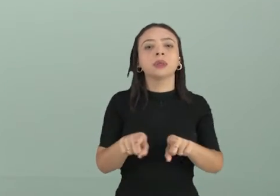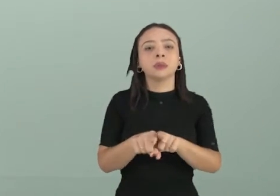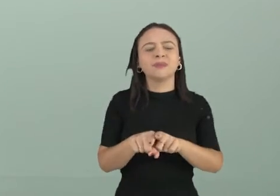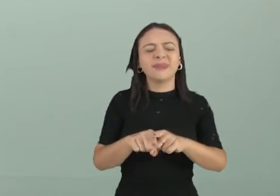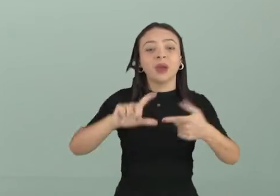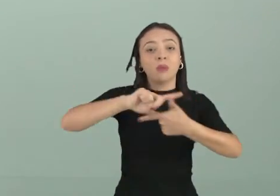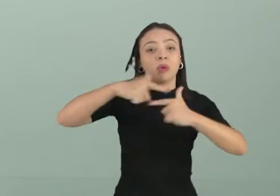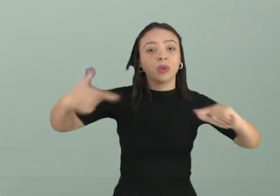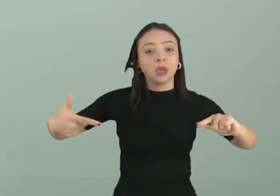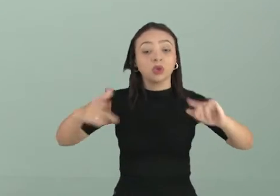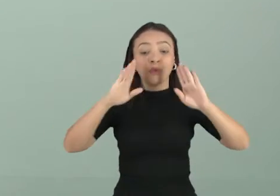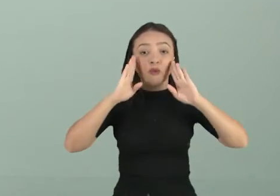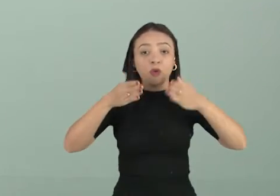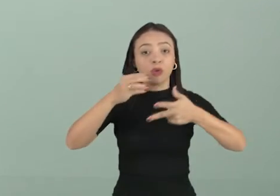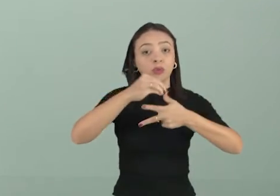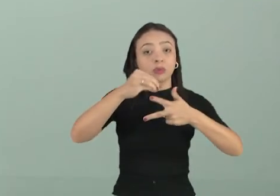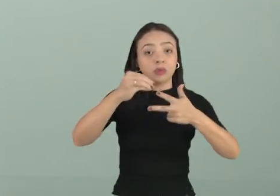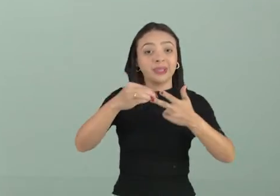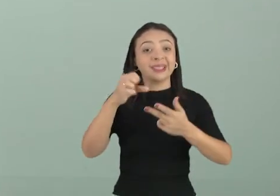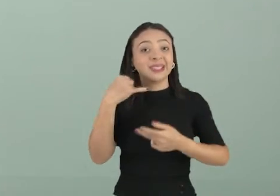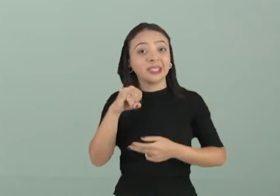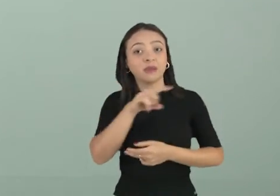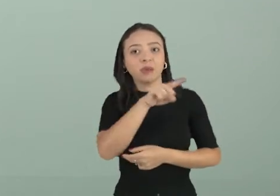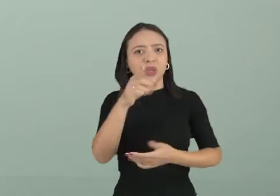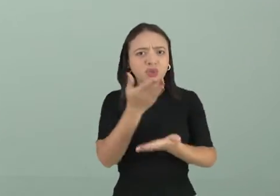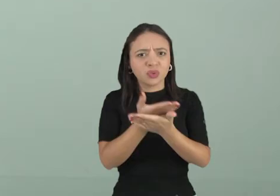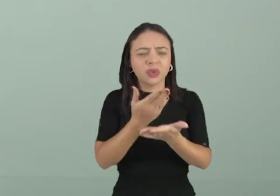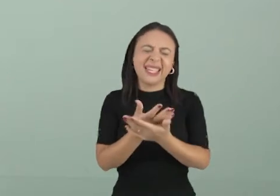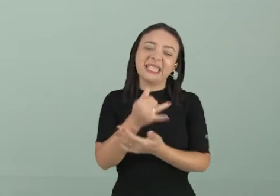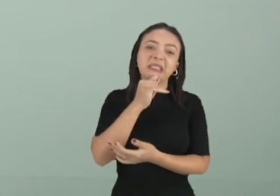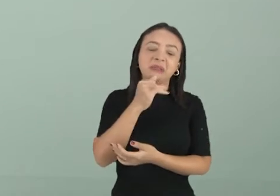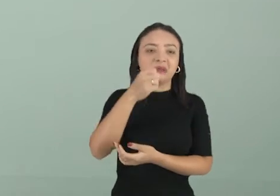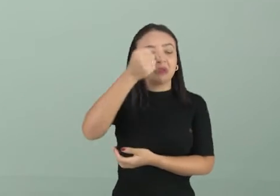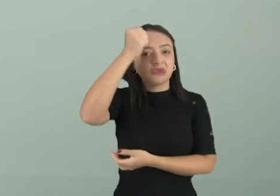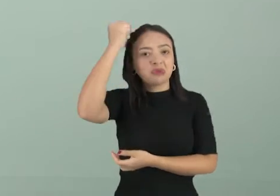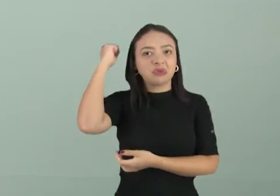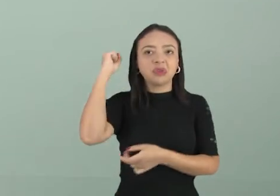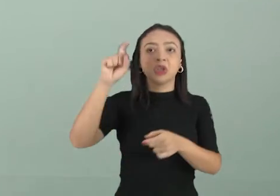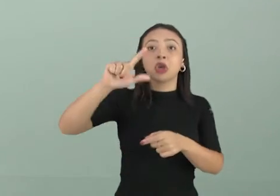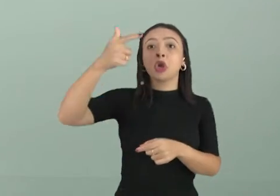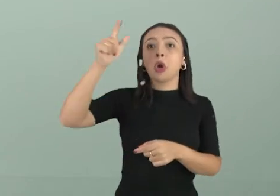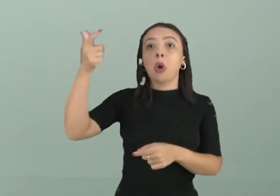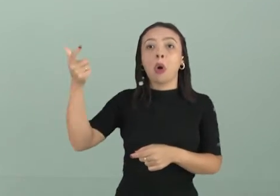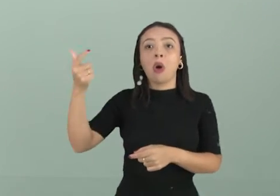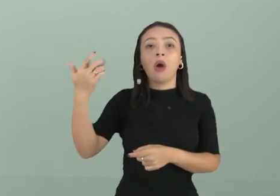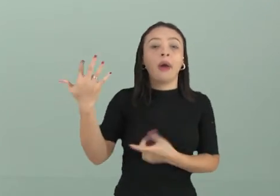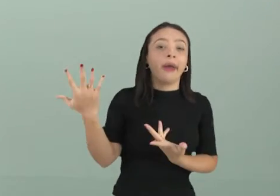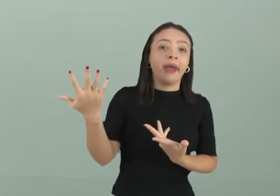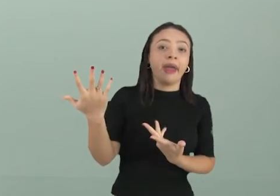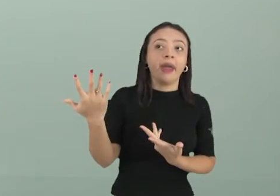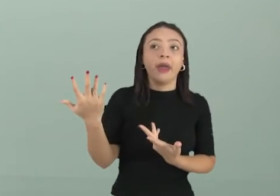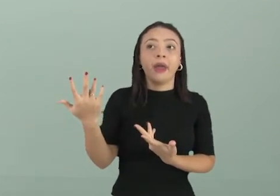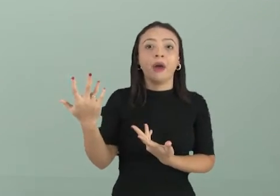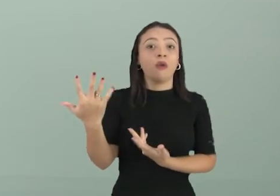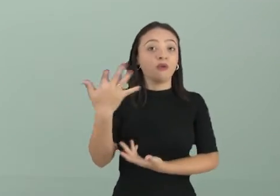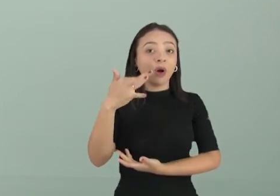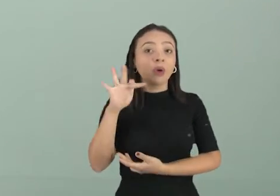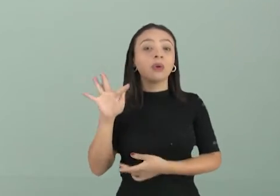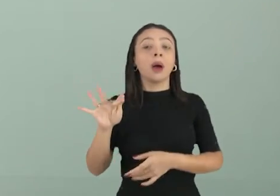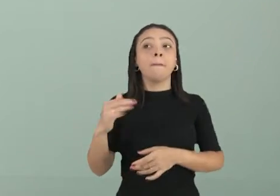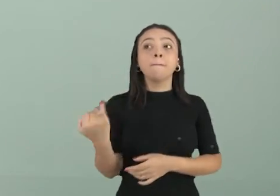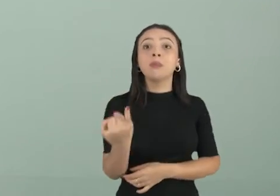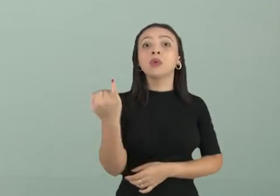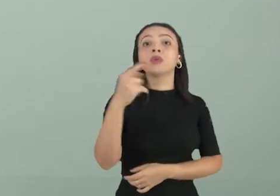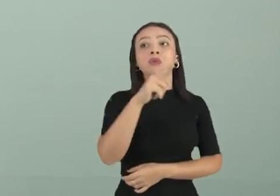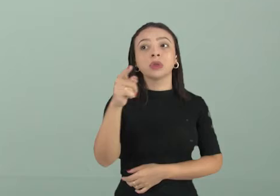Você, aluno que está estudando para o Enem ou para fazer vestibulares em outras faculdades, é importantíssimo saber e